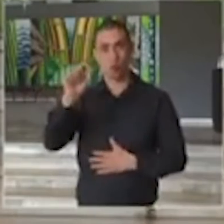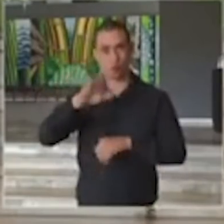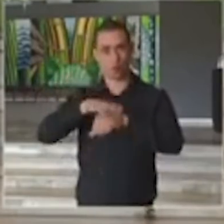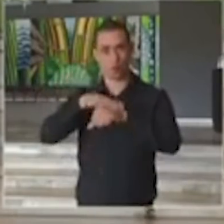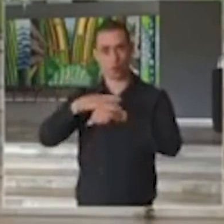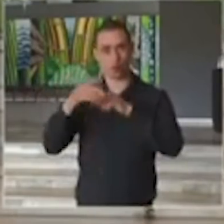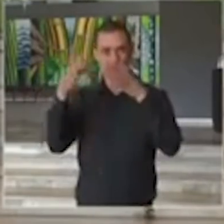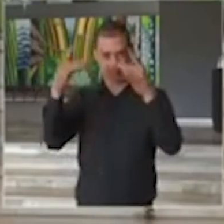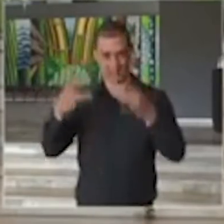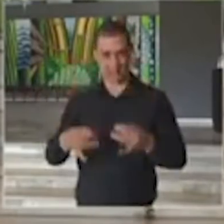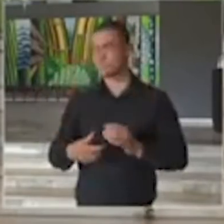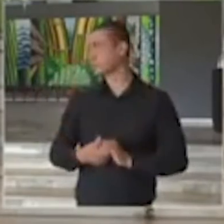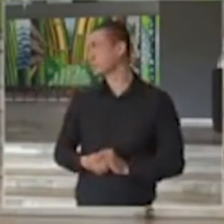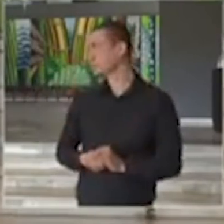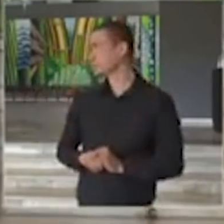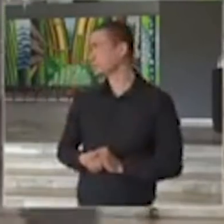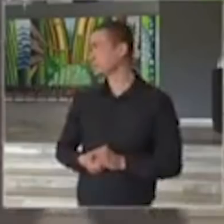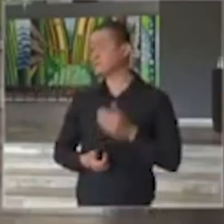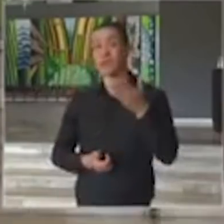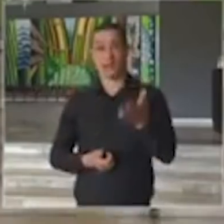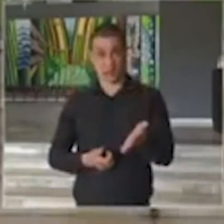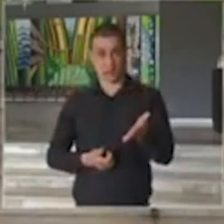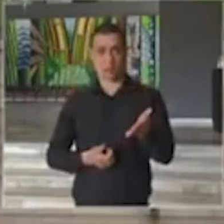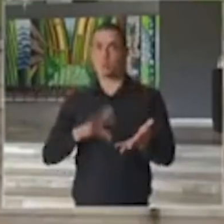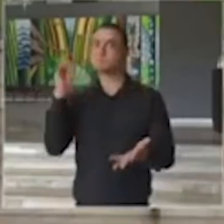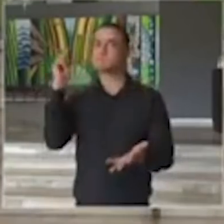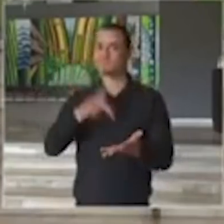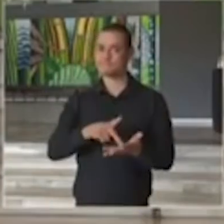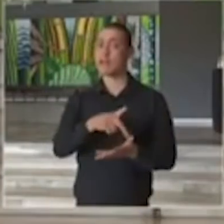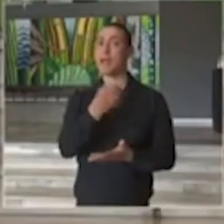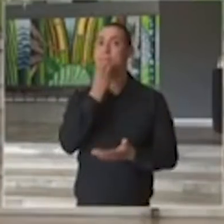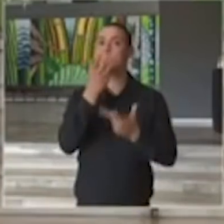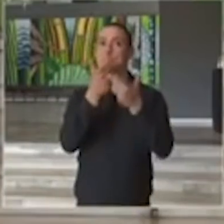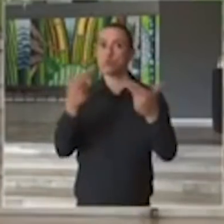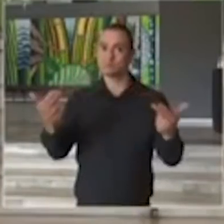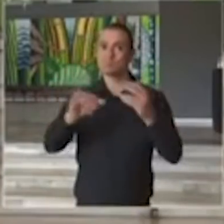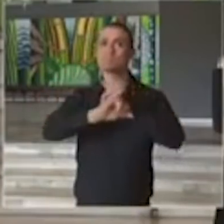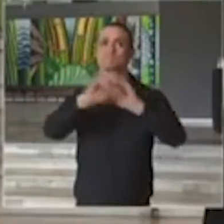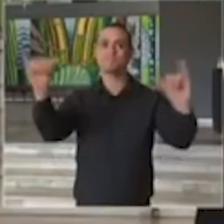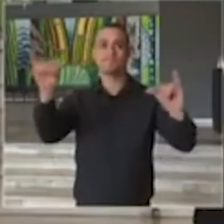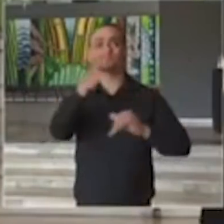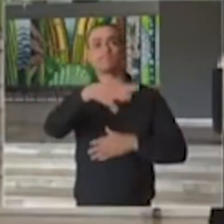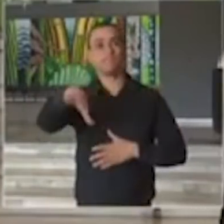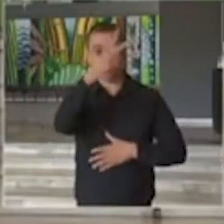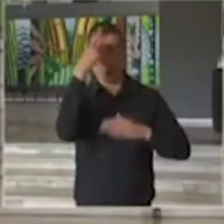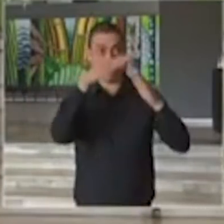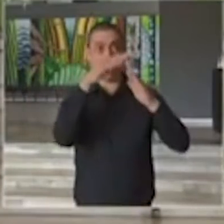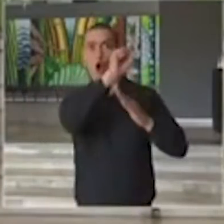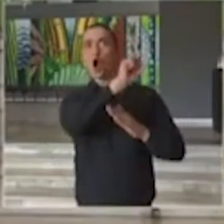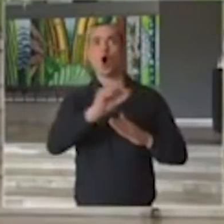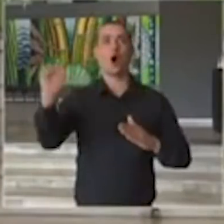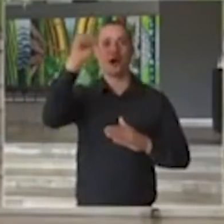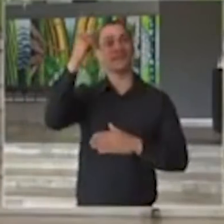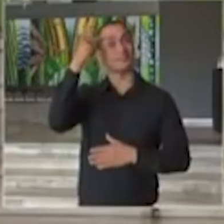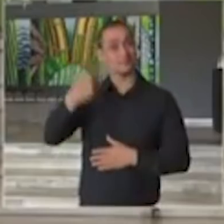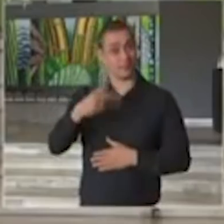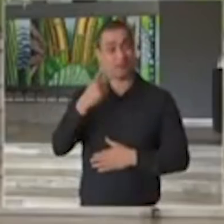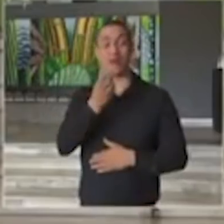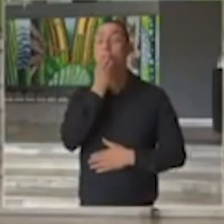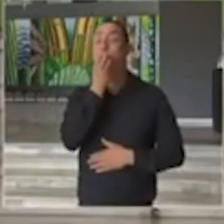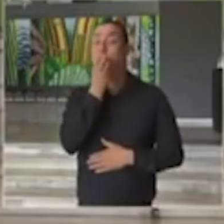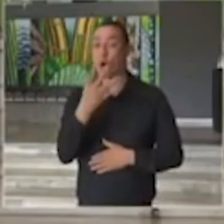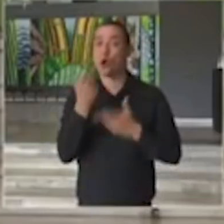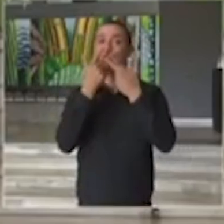sequência em detalhes essa fato é uma ótima notícia para os habitantes do estado de são paulo